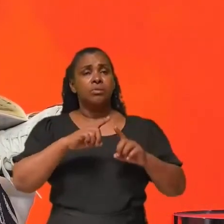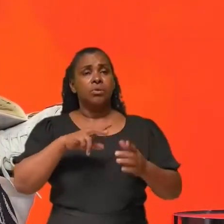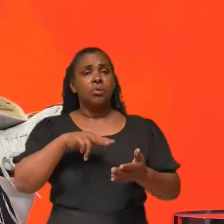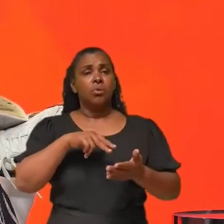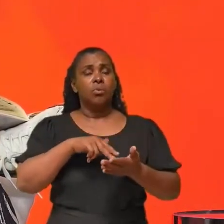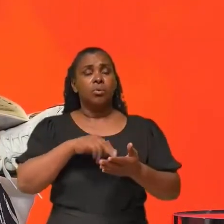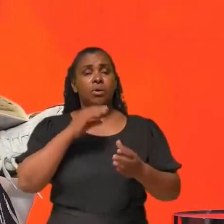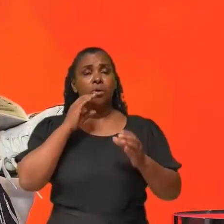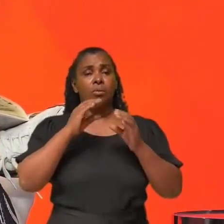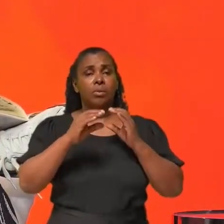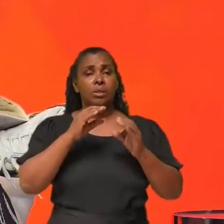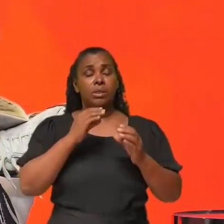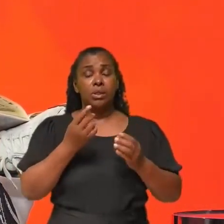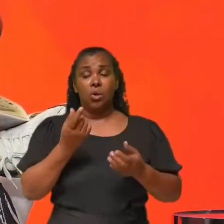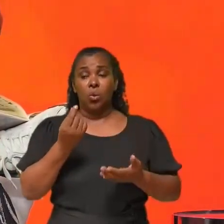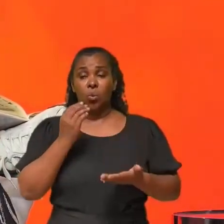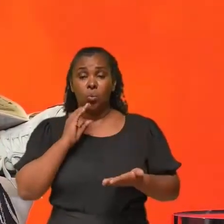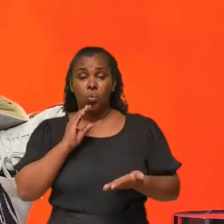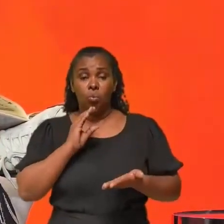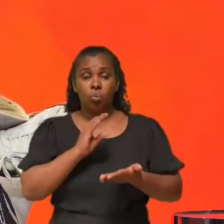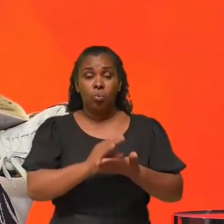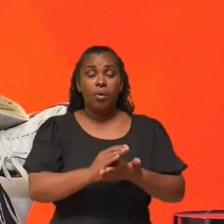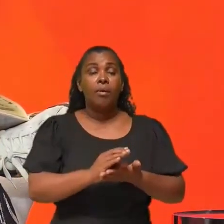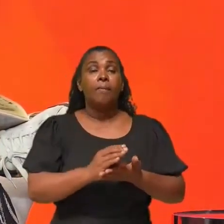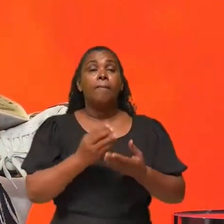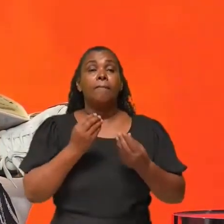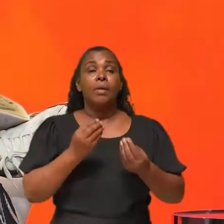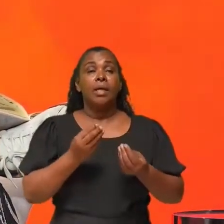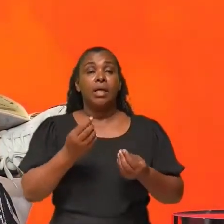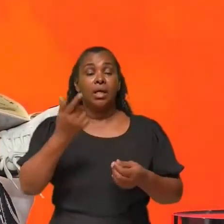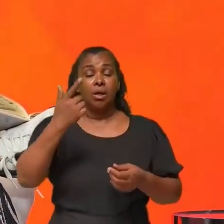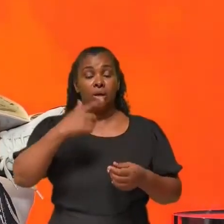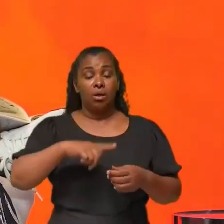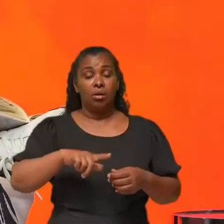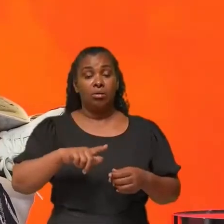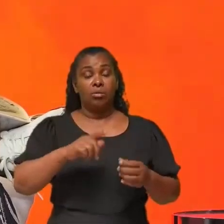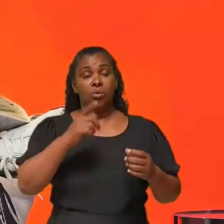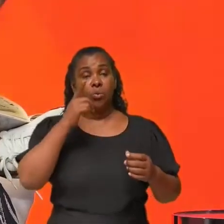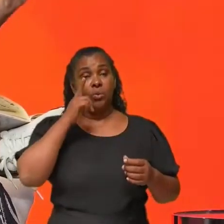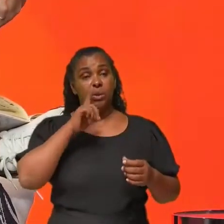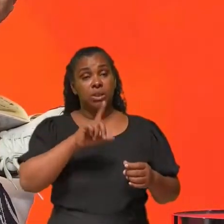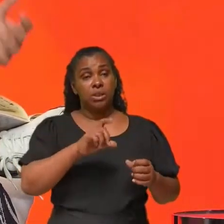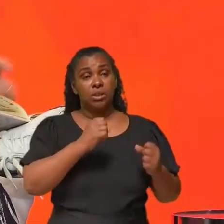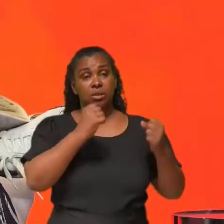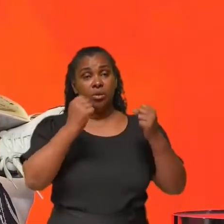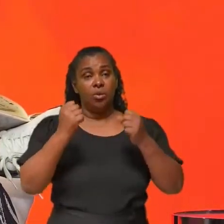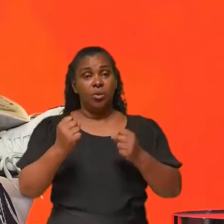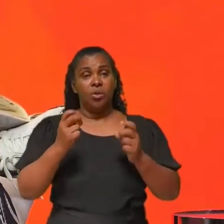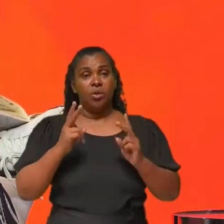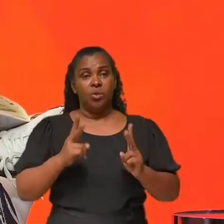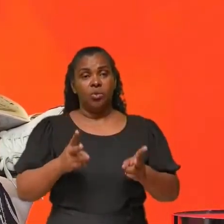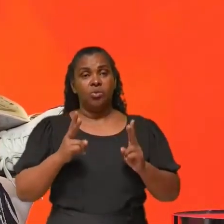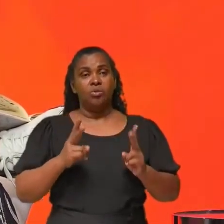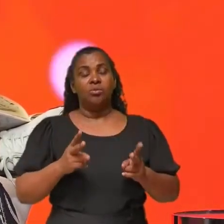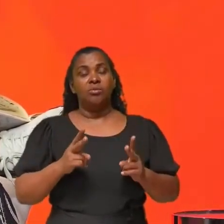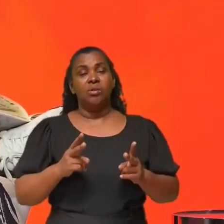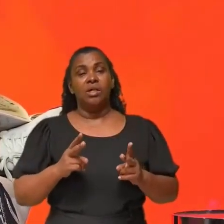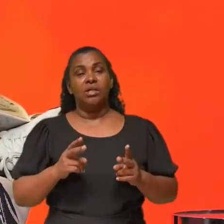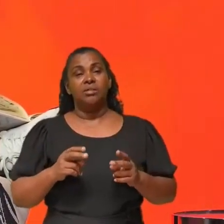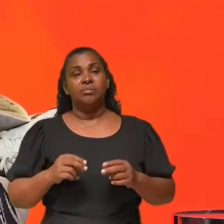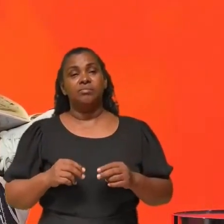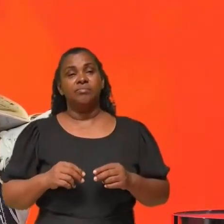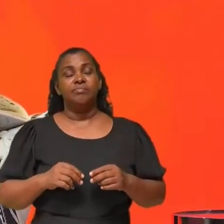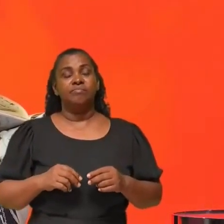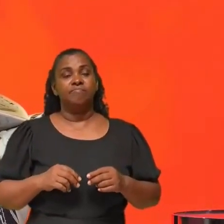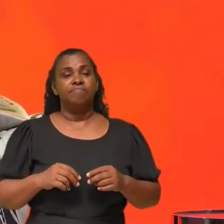de reafirmar o seu poder, como uma das formas de disputar a hegemonia, inclusive cultural. Então, o